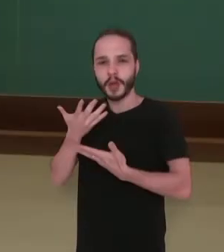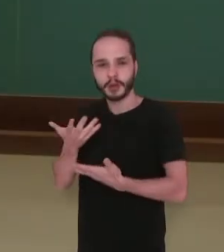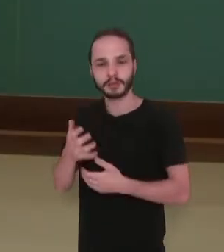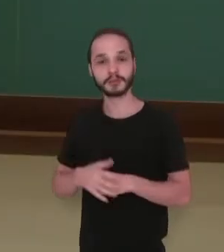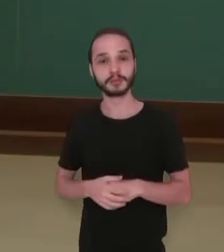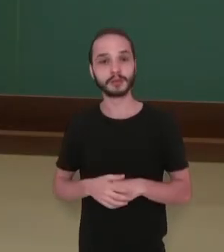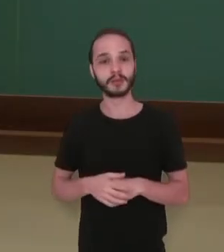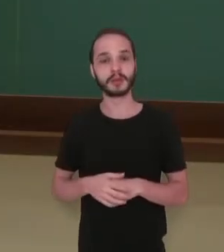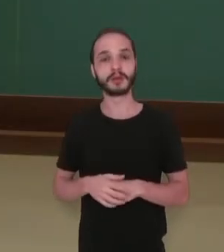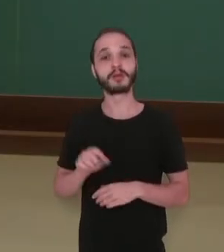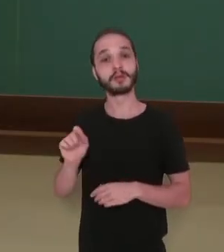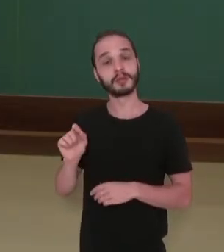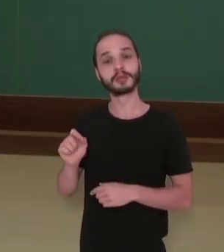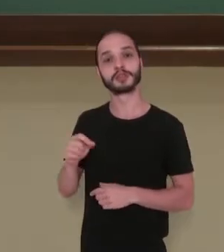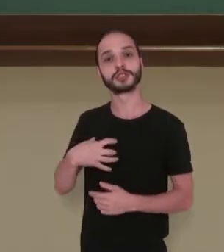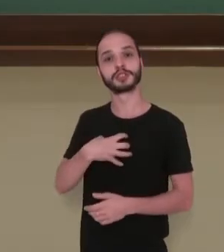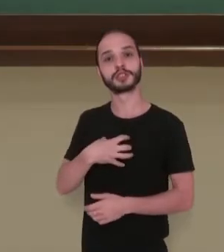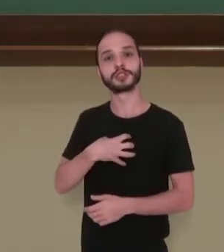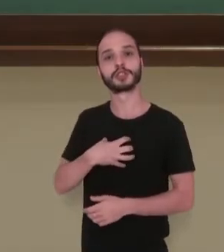quê? Conotativa.